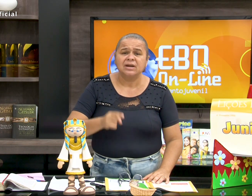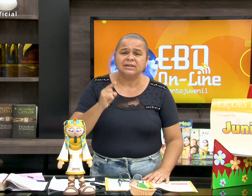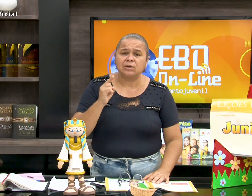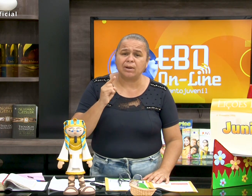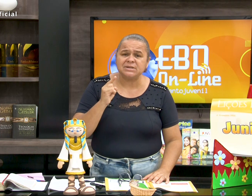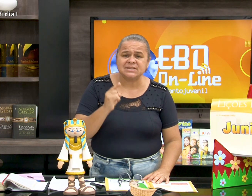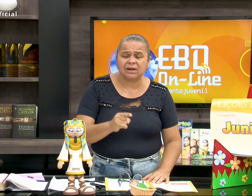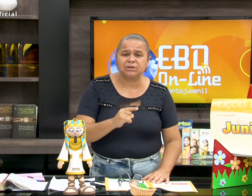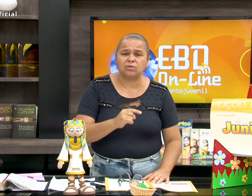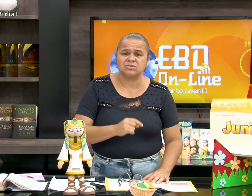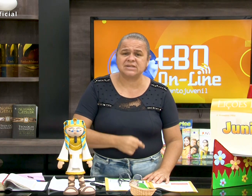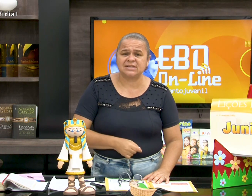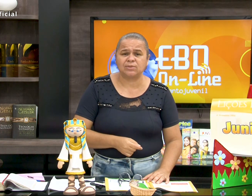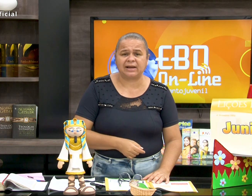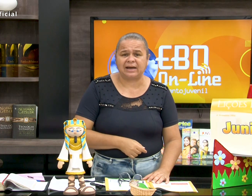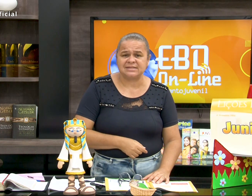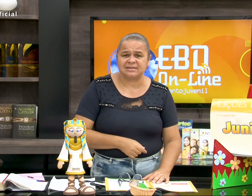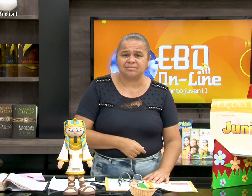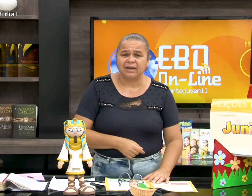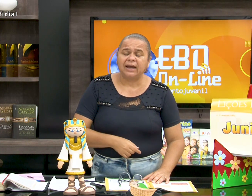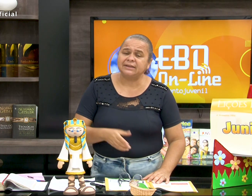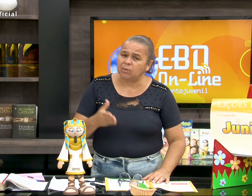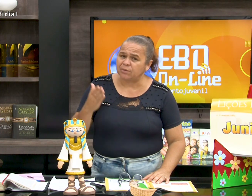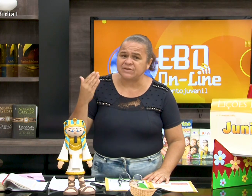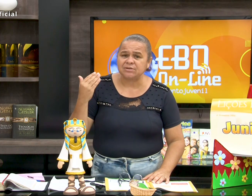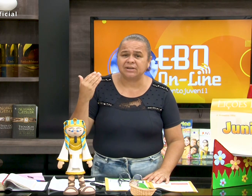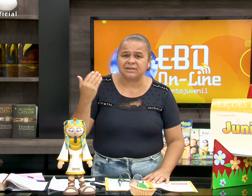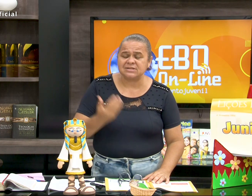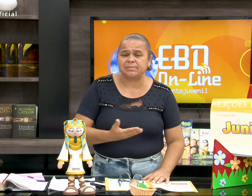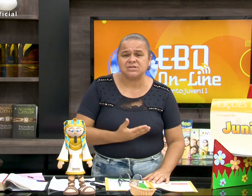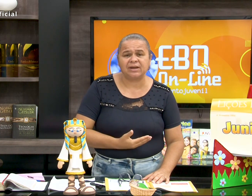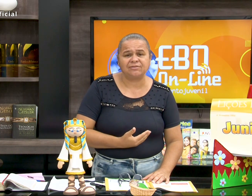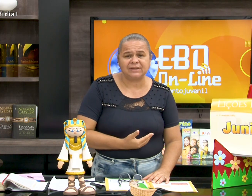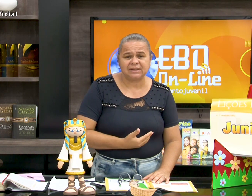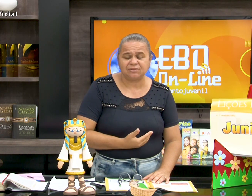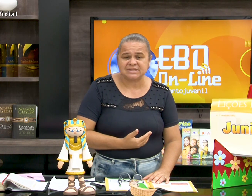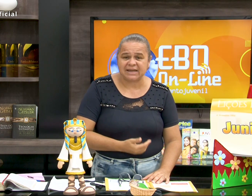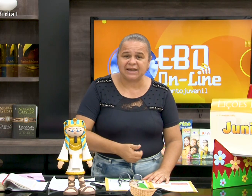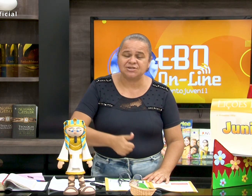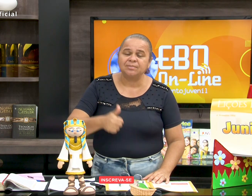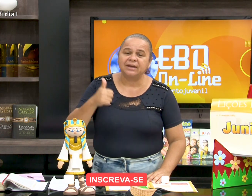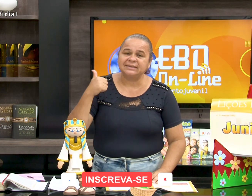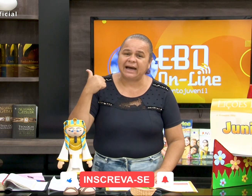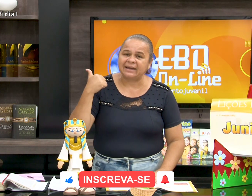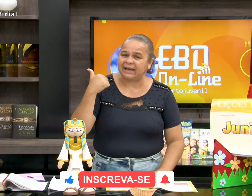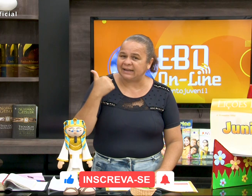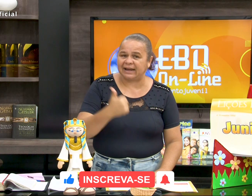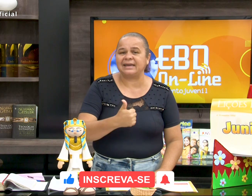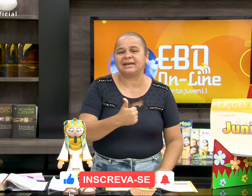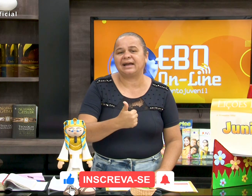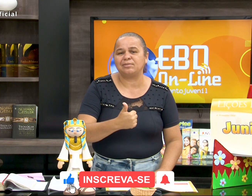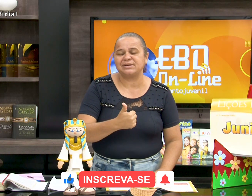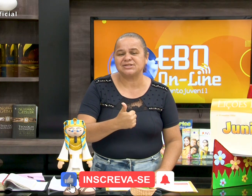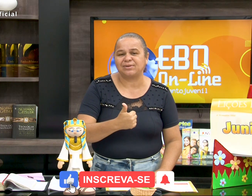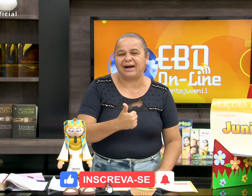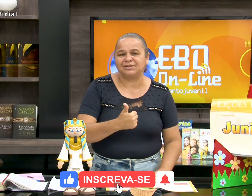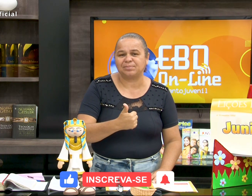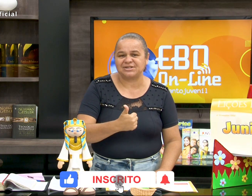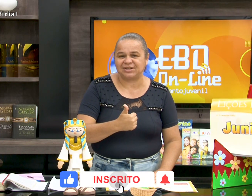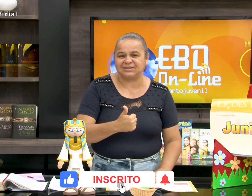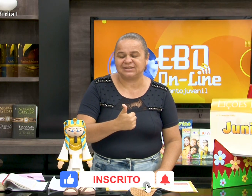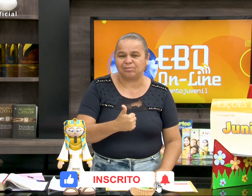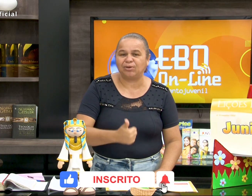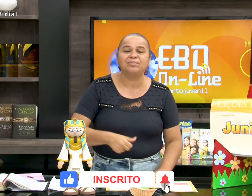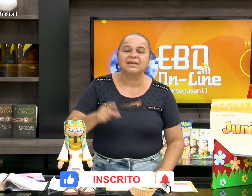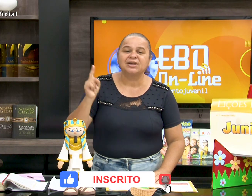professores tem uma missão de conduzir a sua classe. Então, professor, que Deus abençoe a vida de vocês. Dá aquele like lá, abençoado